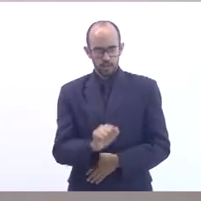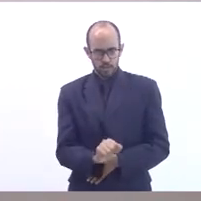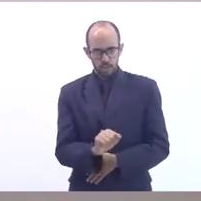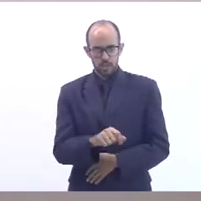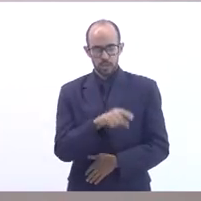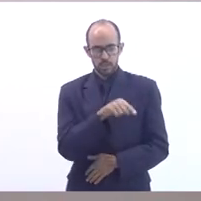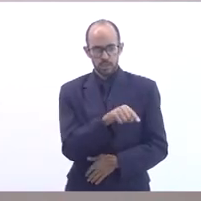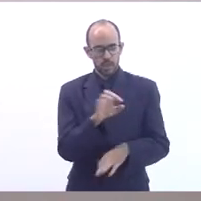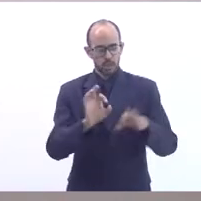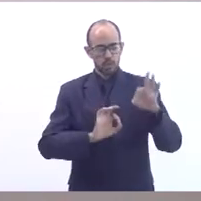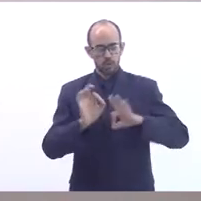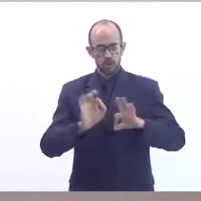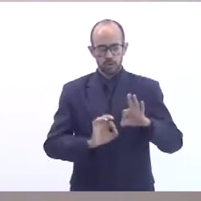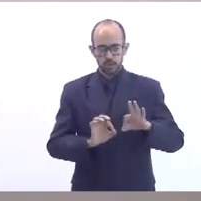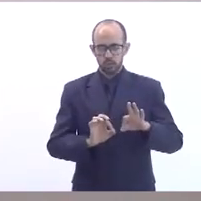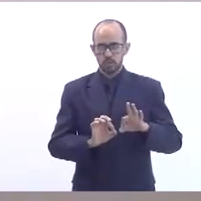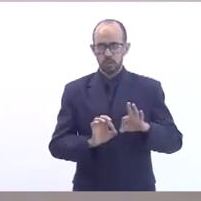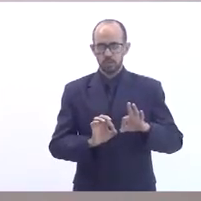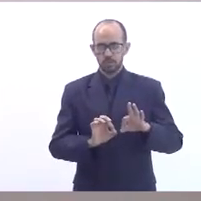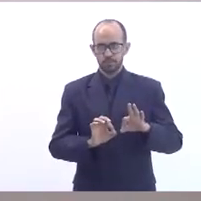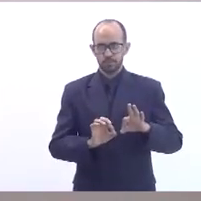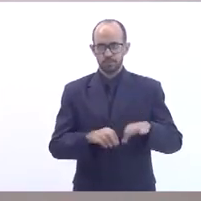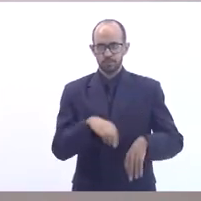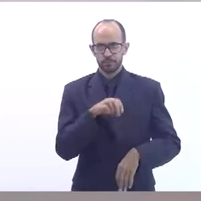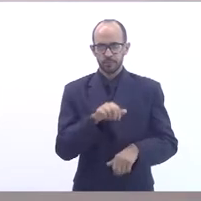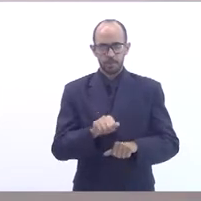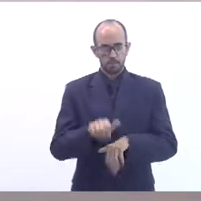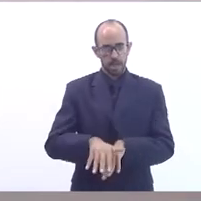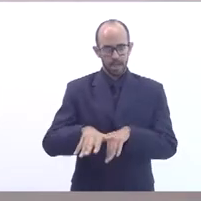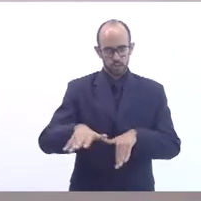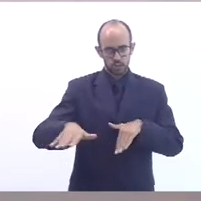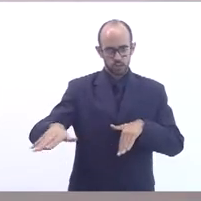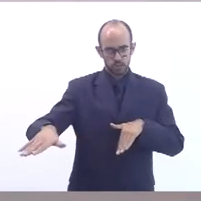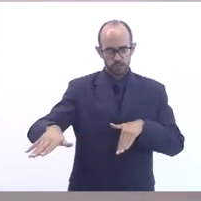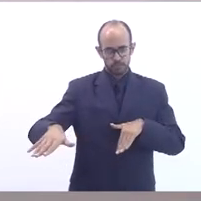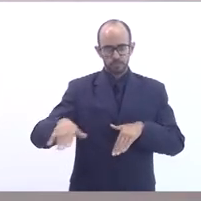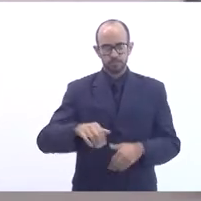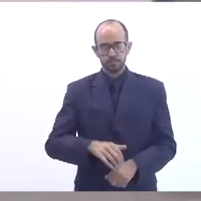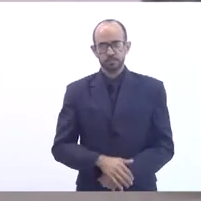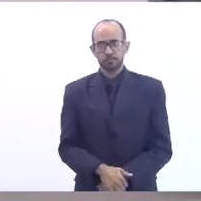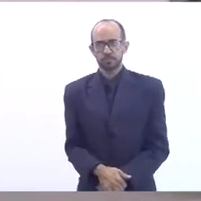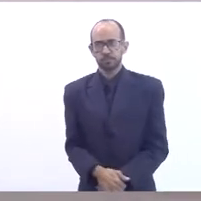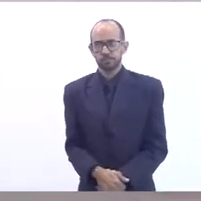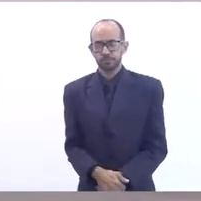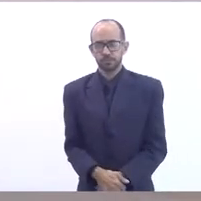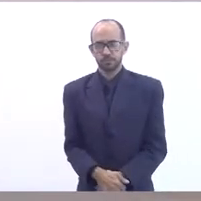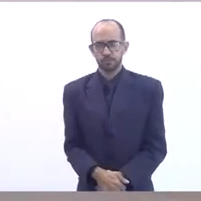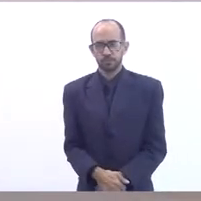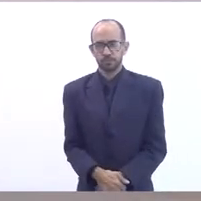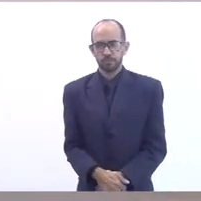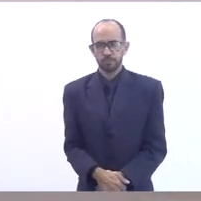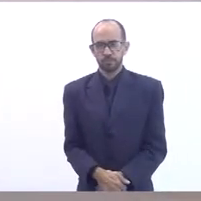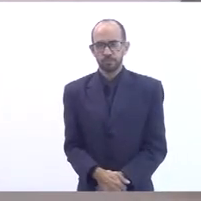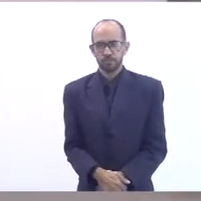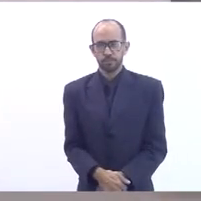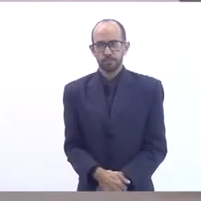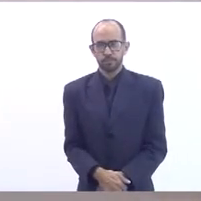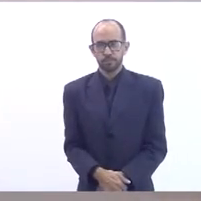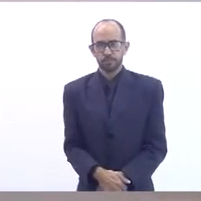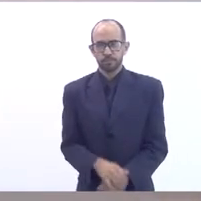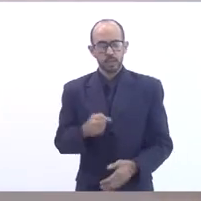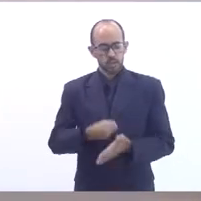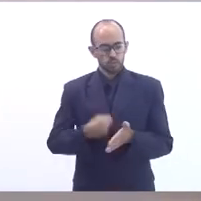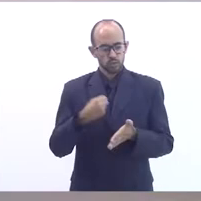uma das organizadoras da marcha e pode ser uma das organizadoras uma das ativistas